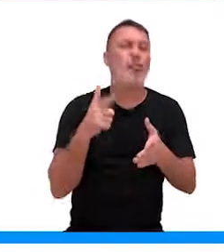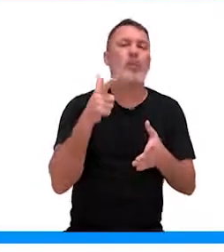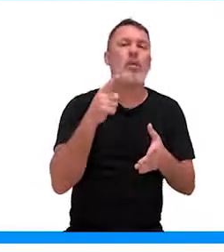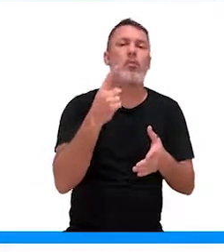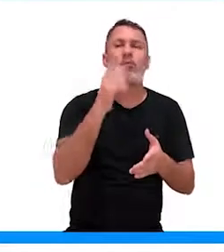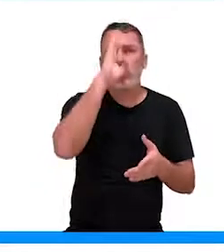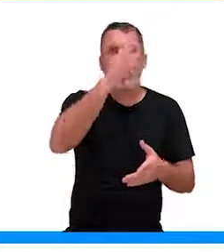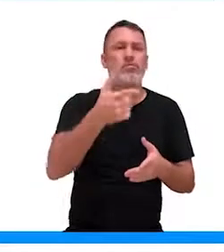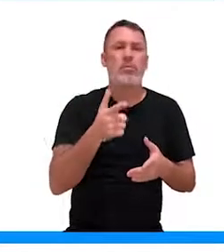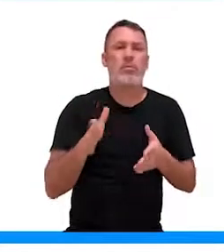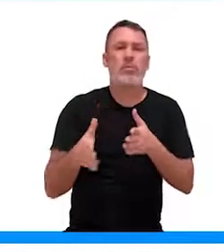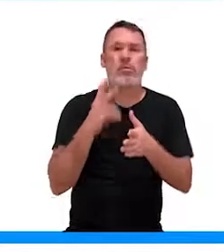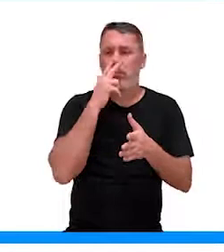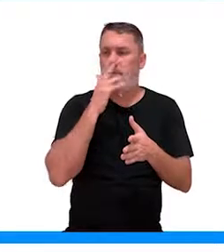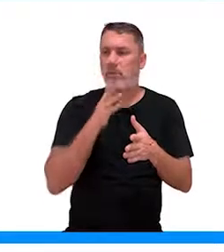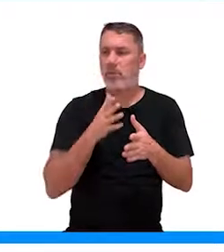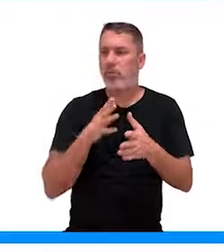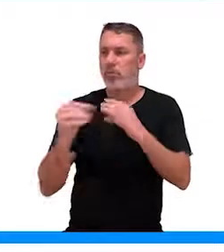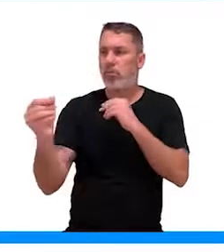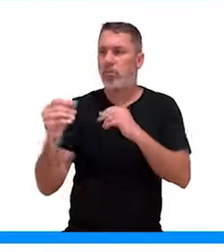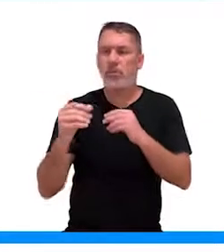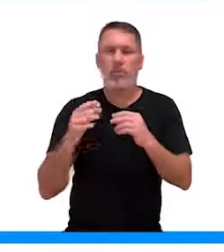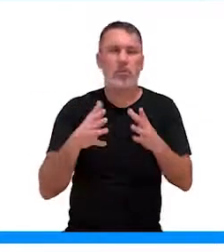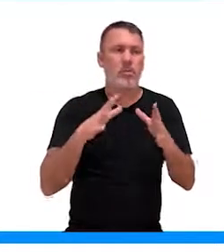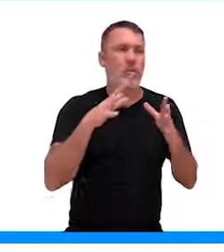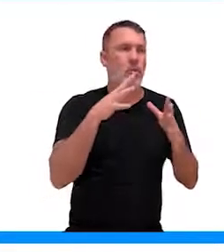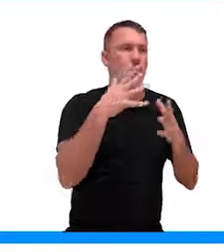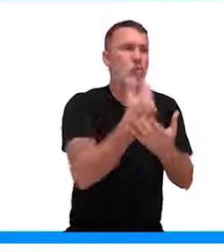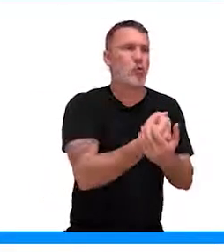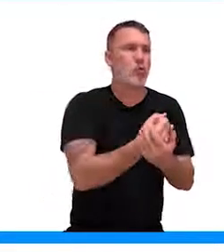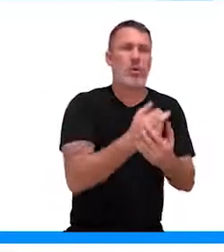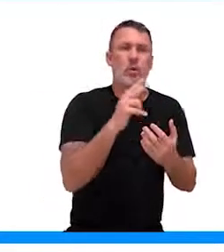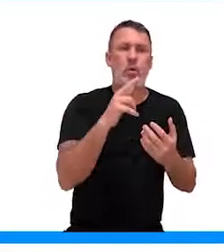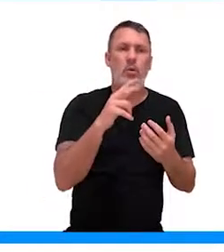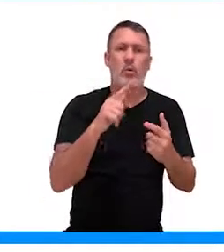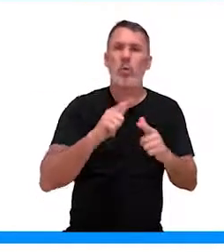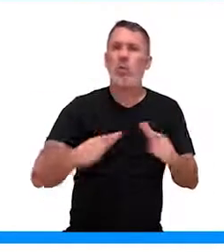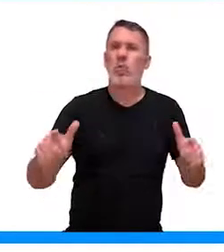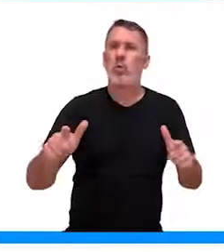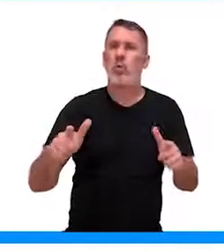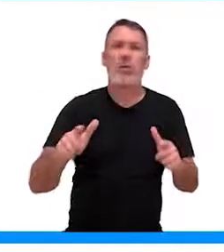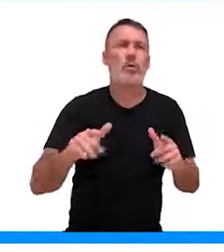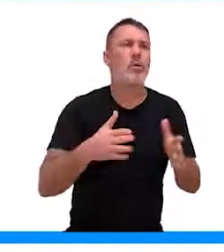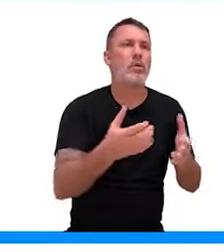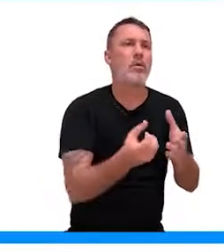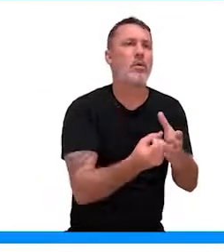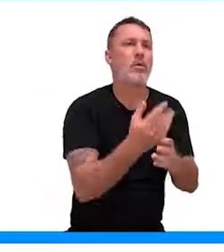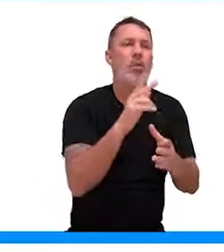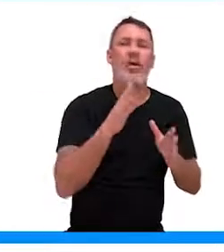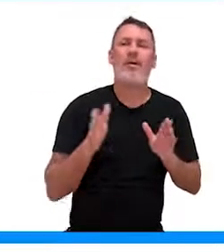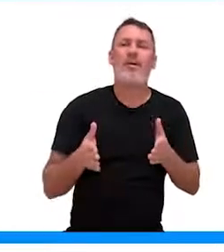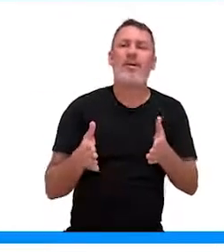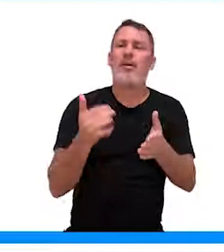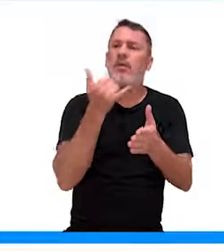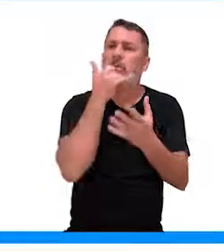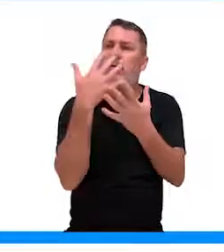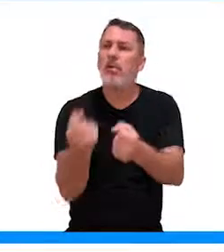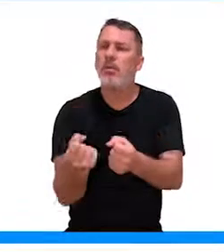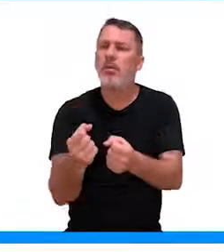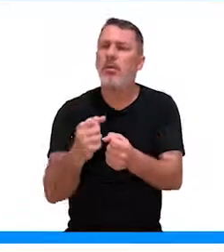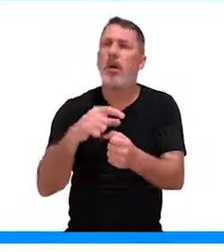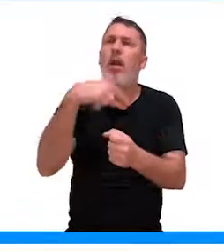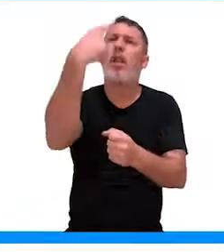pontos tão quentes e secos ele pode simplesmente evaporar, principalmente tão quentes, ele pode evaporar, ele pode deixar de existir ali. Então, ela não é